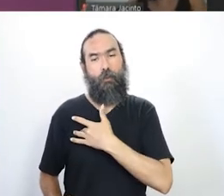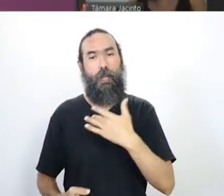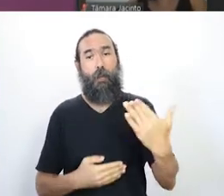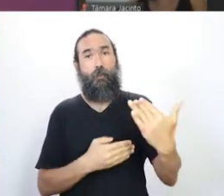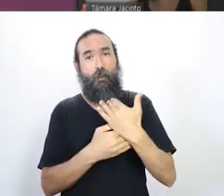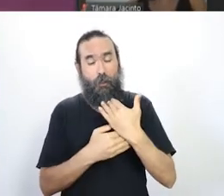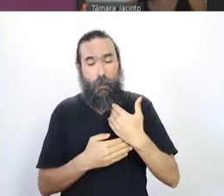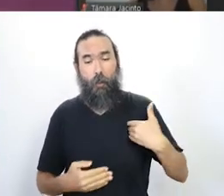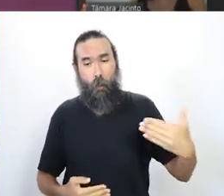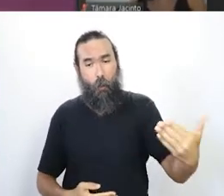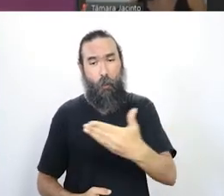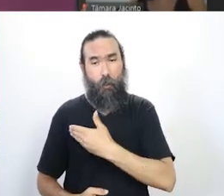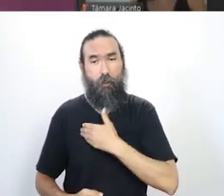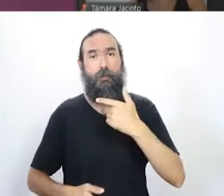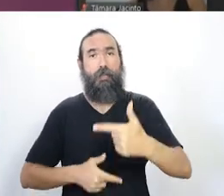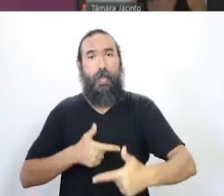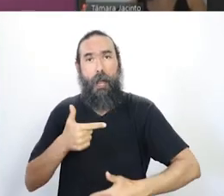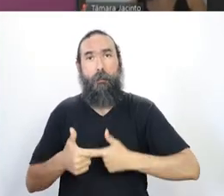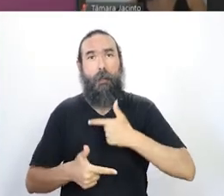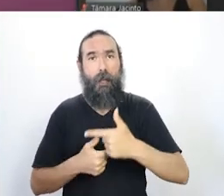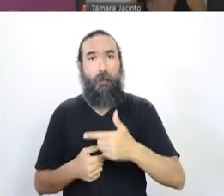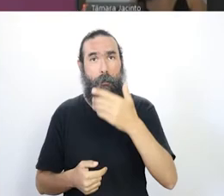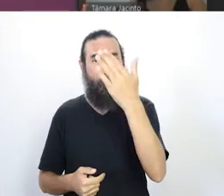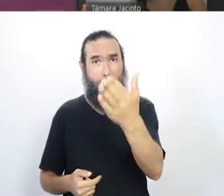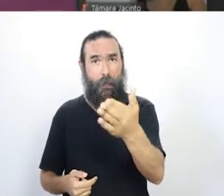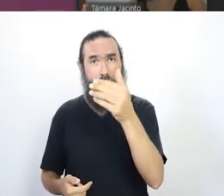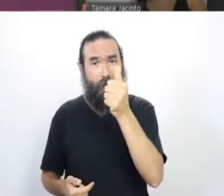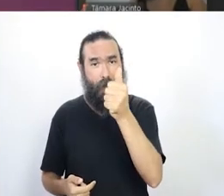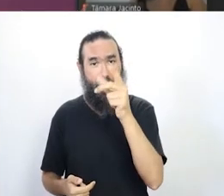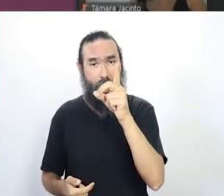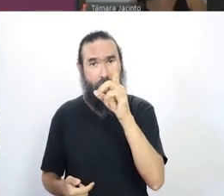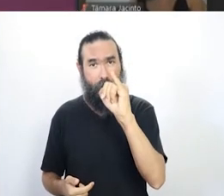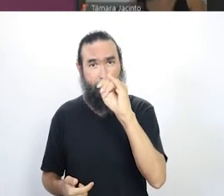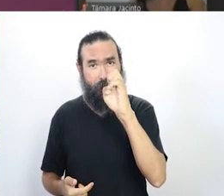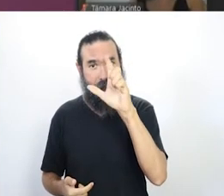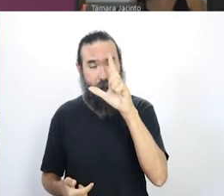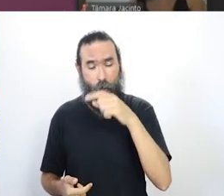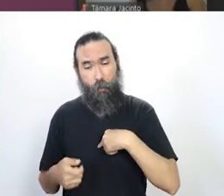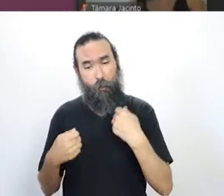E, Adiel, eu tenho uma coisa para lhe falar.